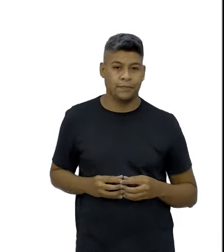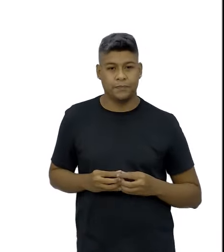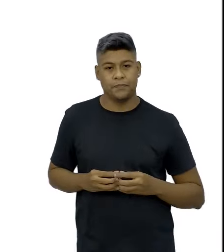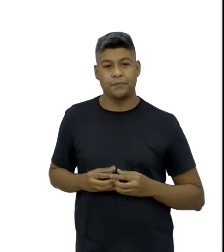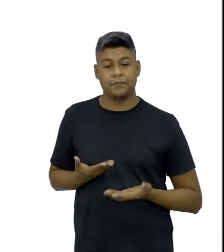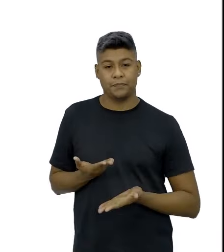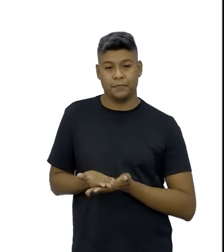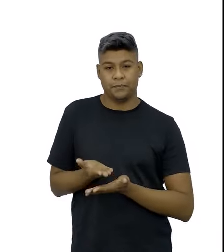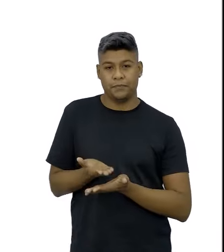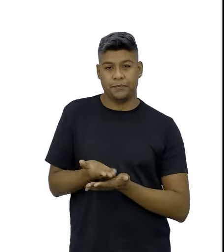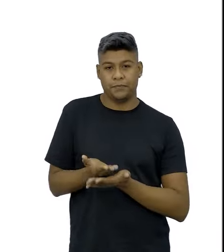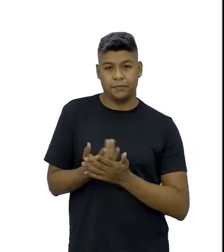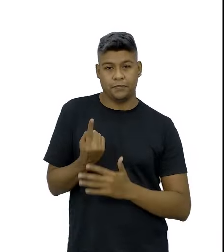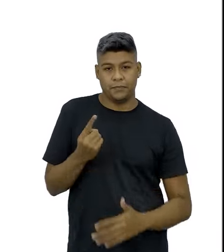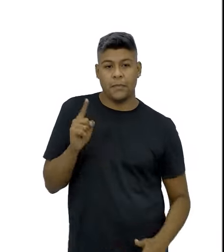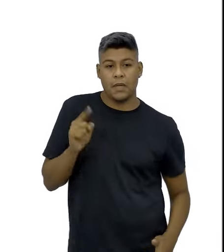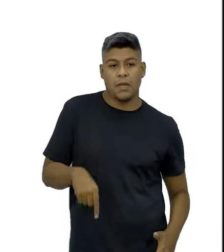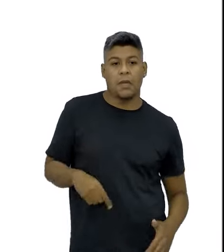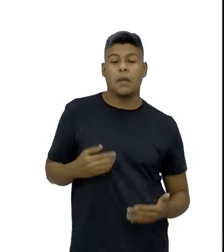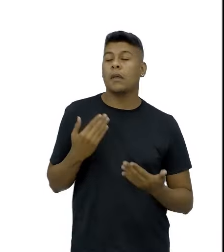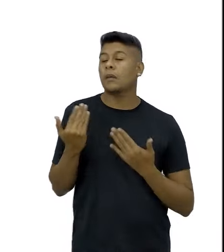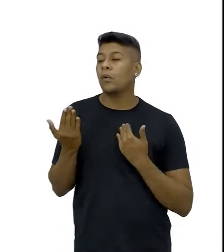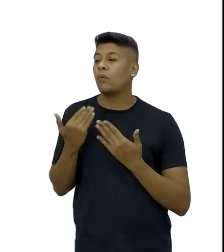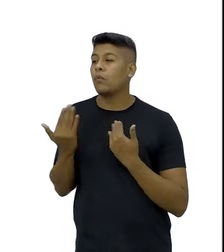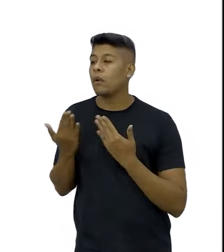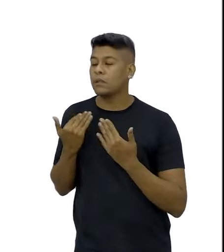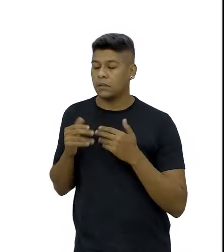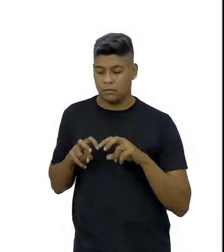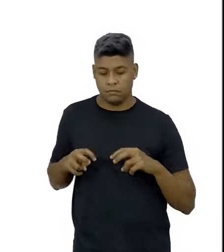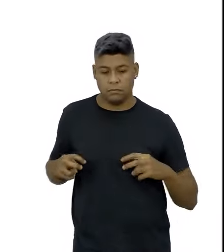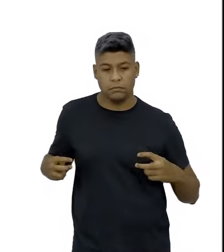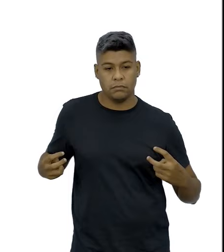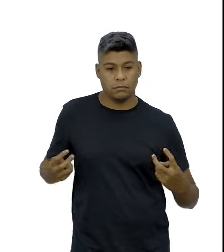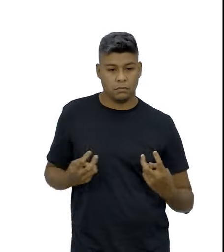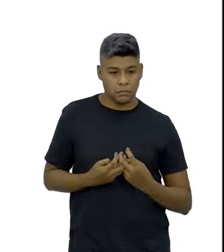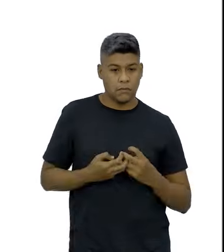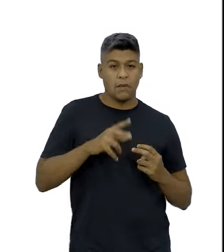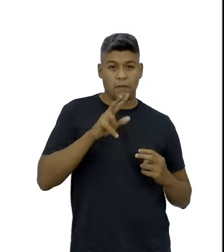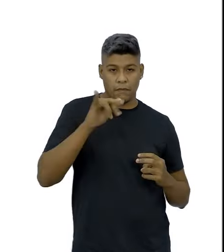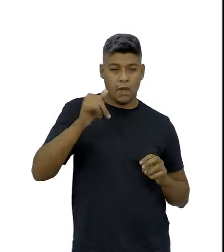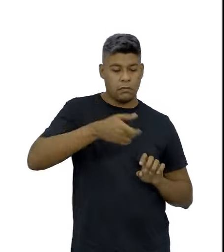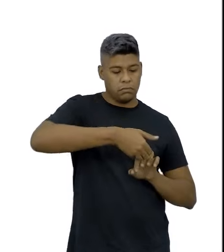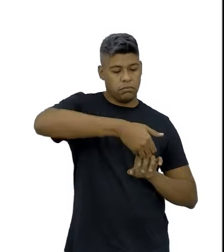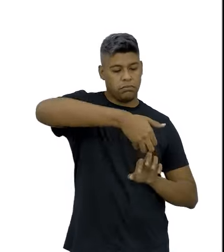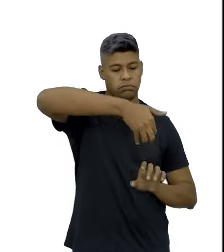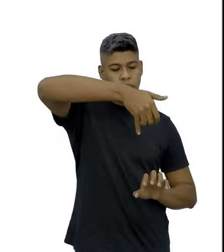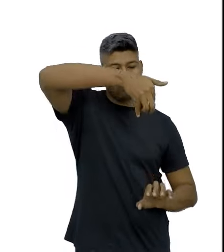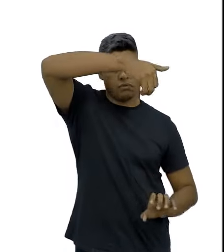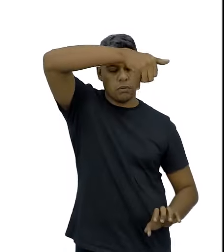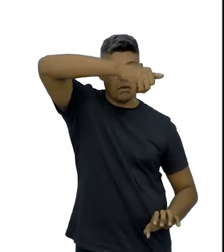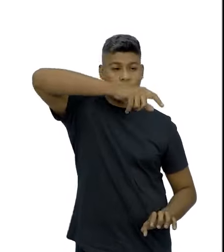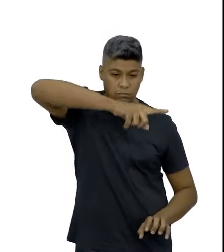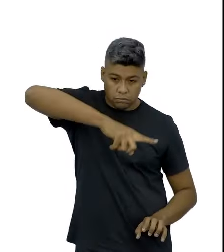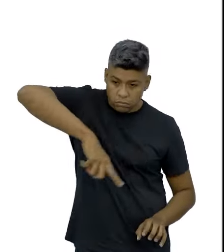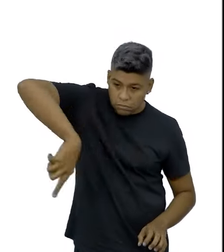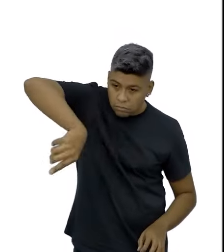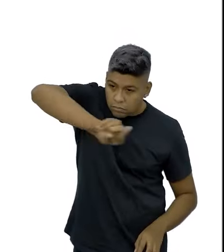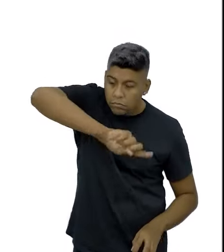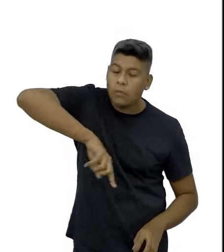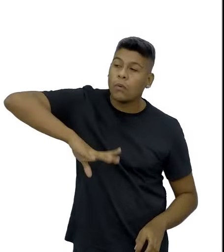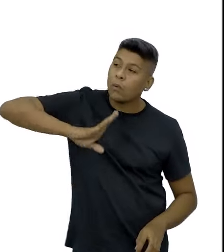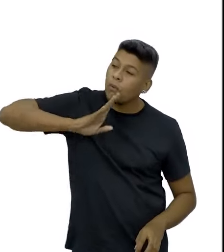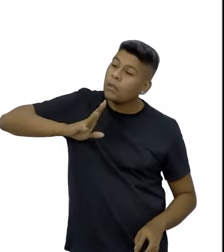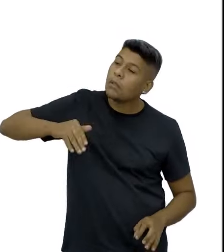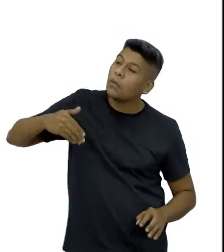Na aula 1, que é a roda de conversa, eles farão um cartaz com as brincadeiras conhecidas pela turma e escolherão